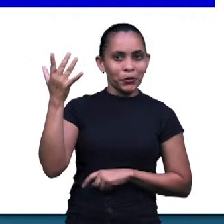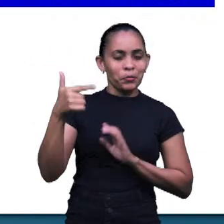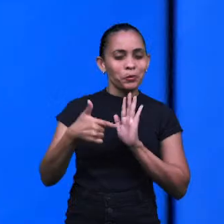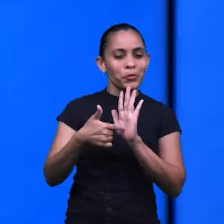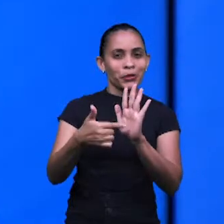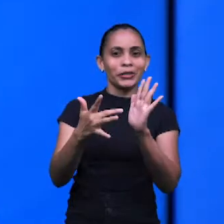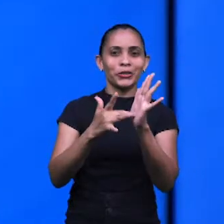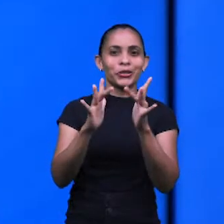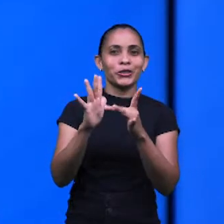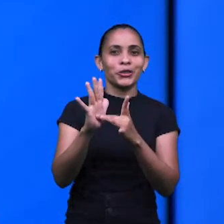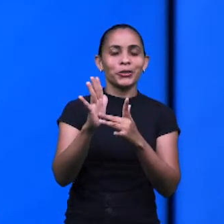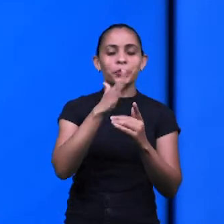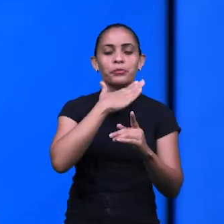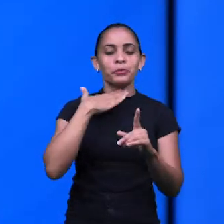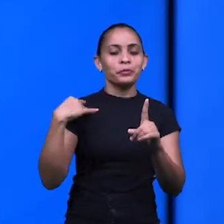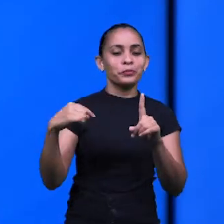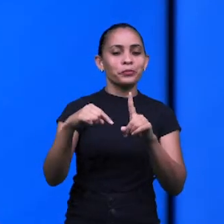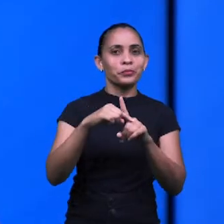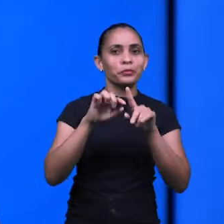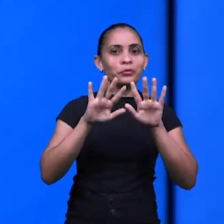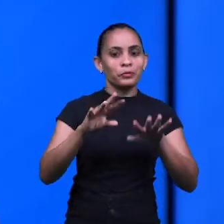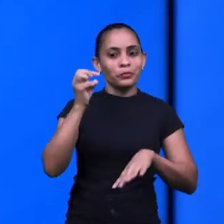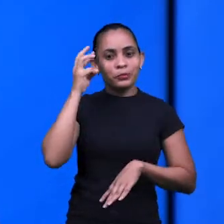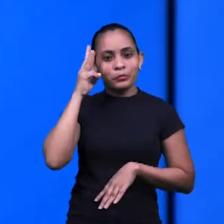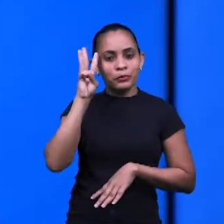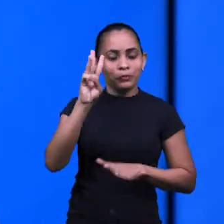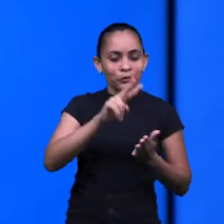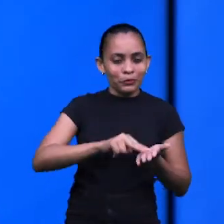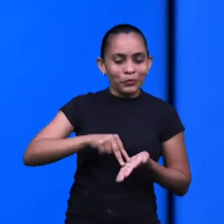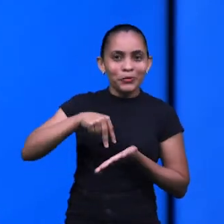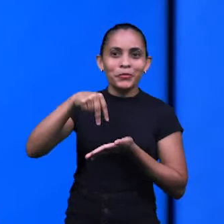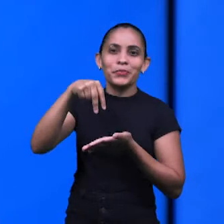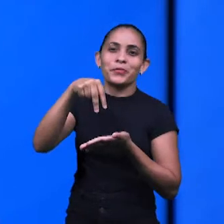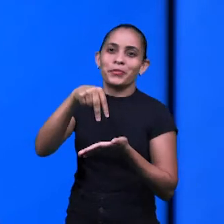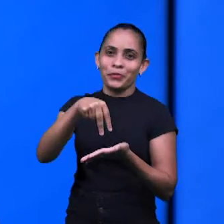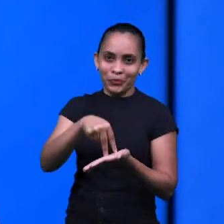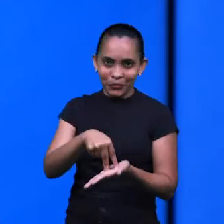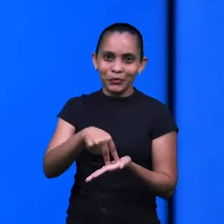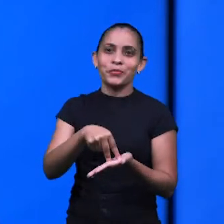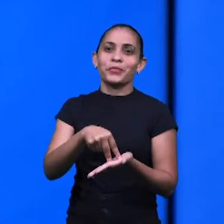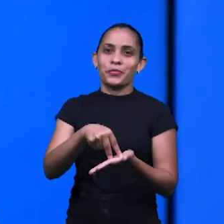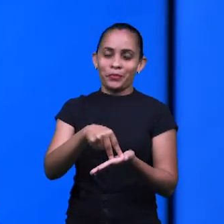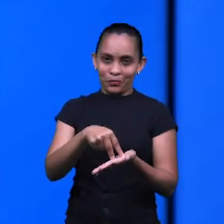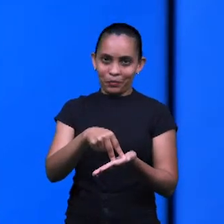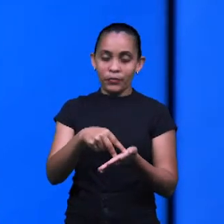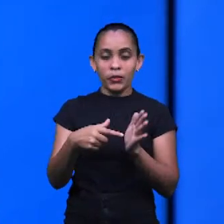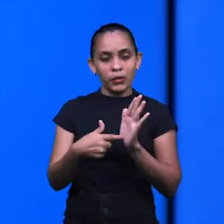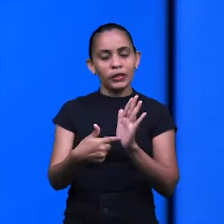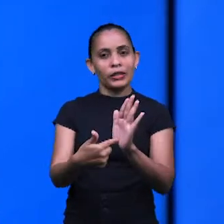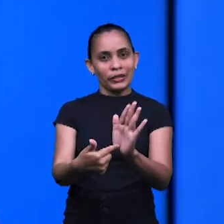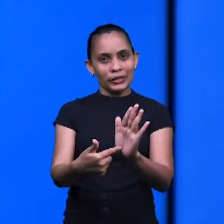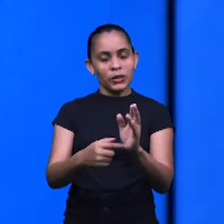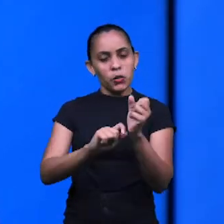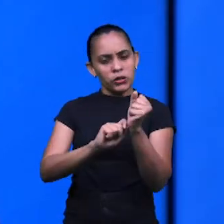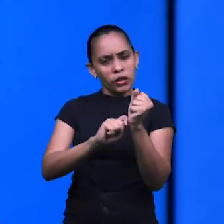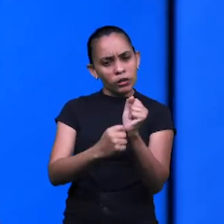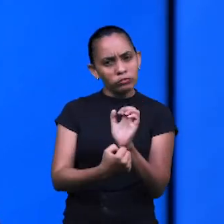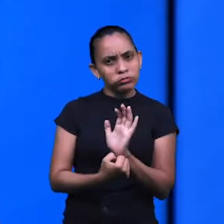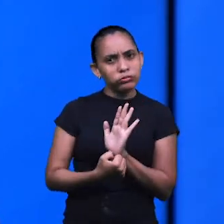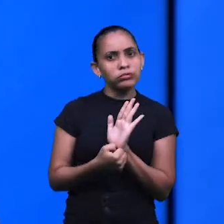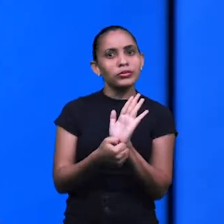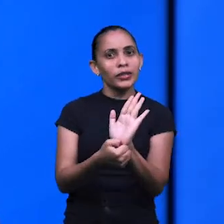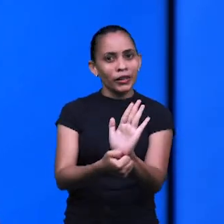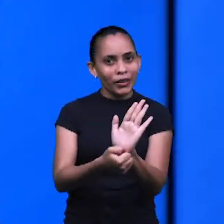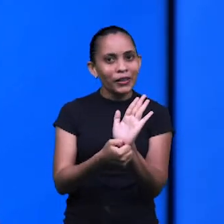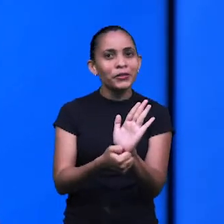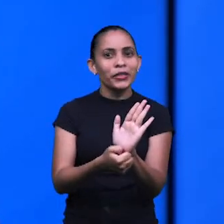ressurreição. Muito bem colocada essa frase que define perfeitamente a questão do enigma de Sansão